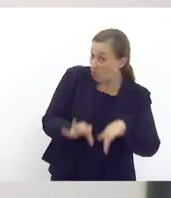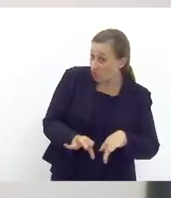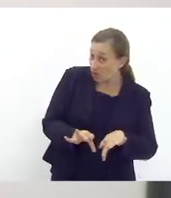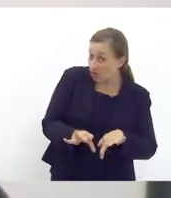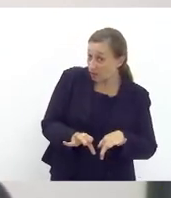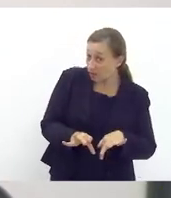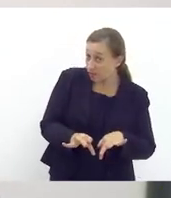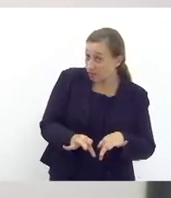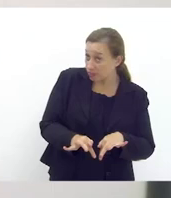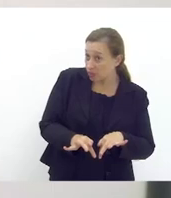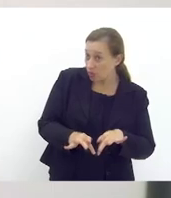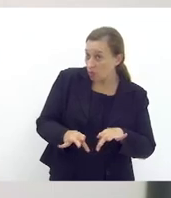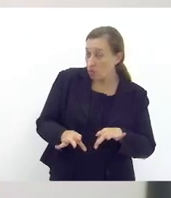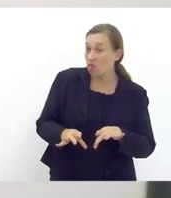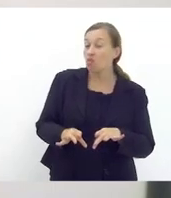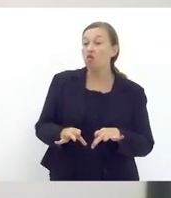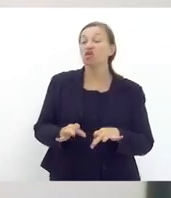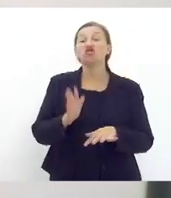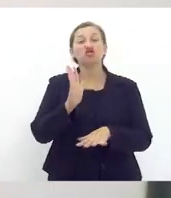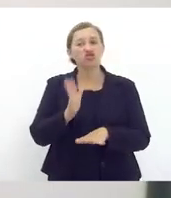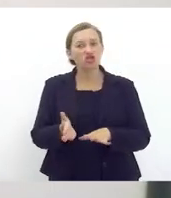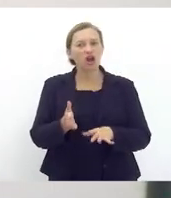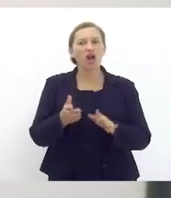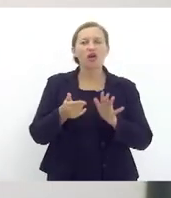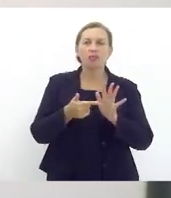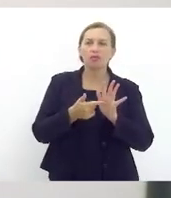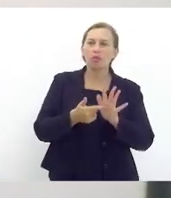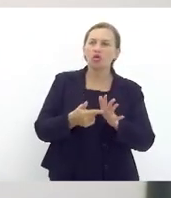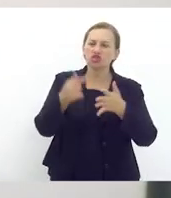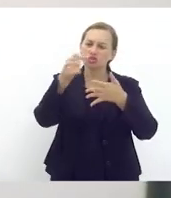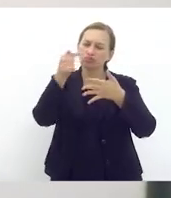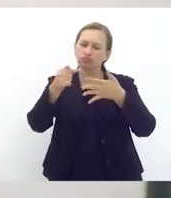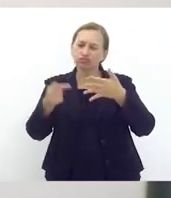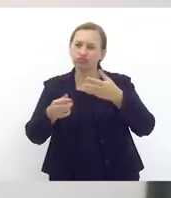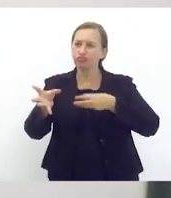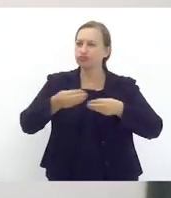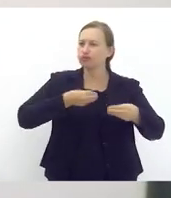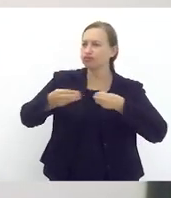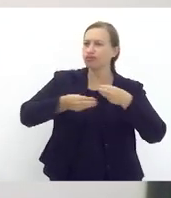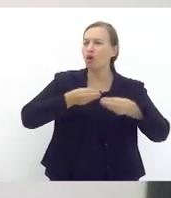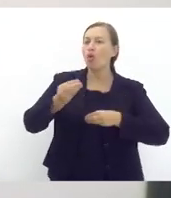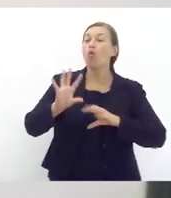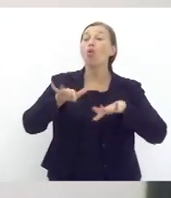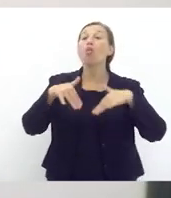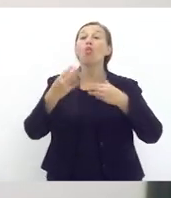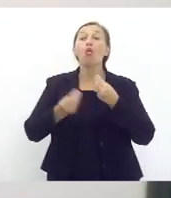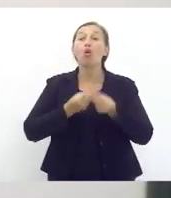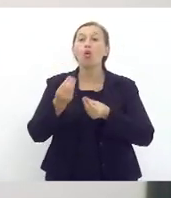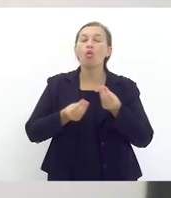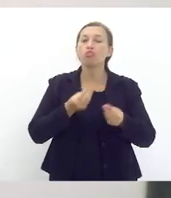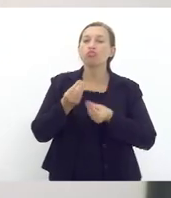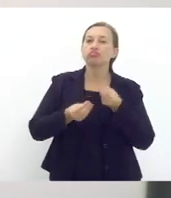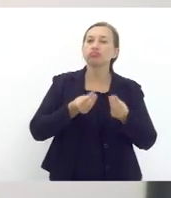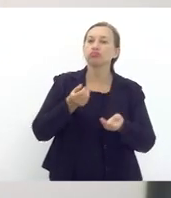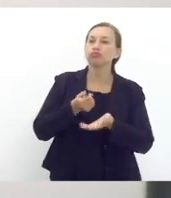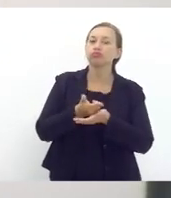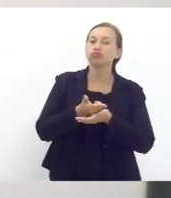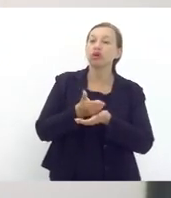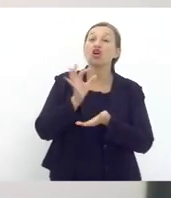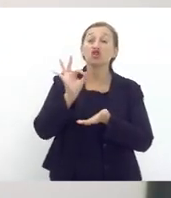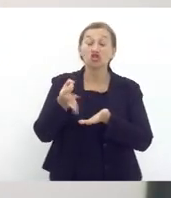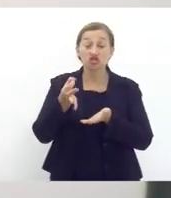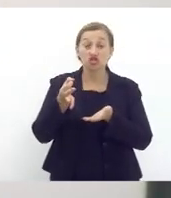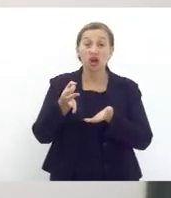os processos final já menciona várias flexibilidades de como te dar a relação de prestação de contas já